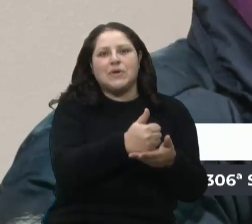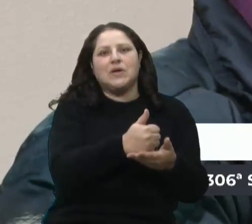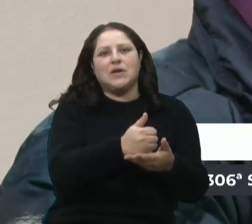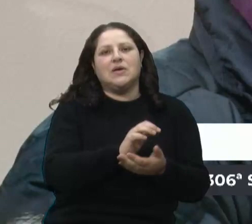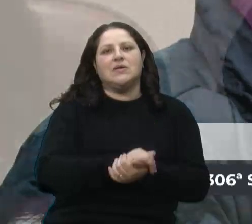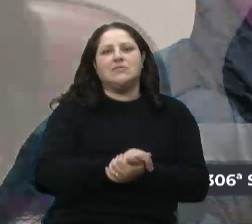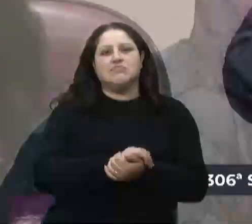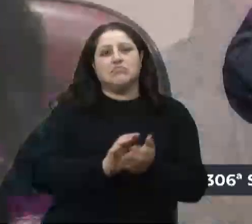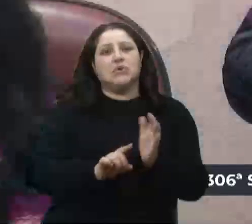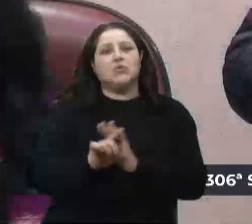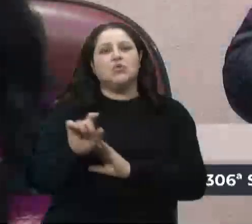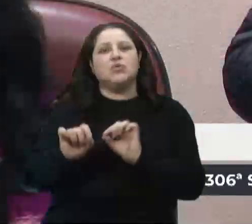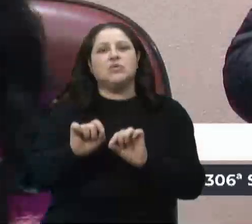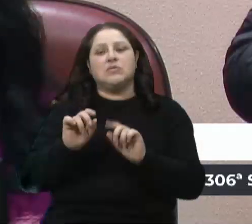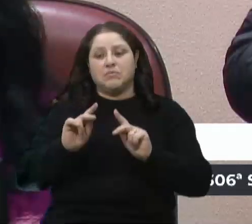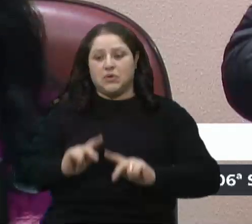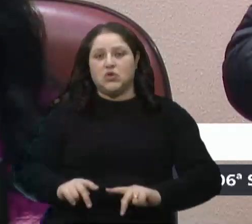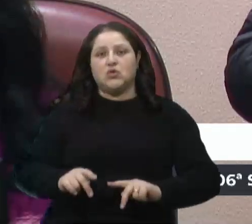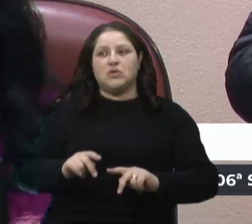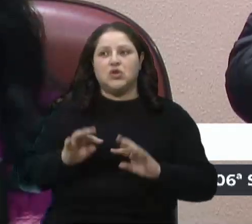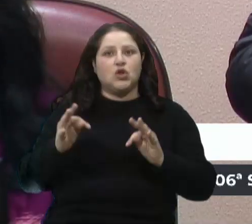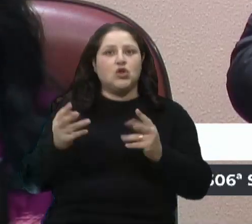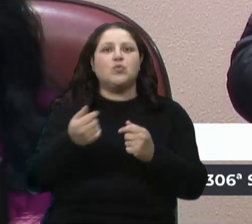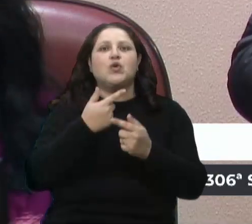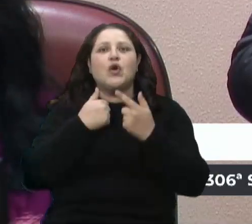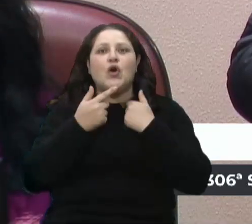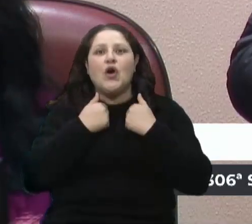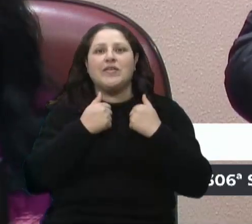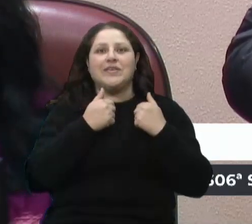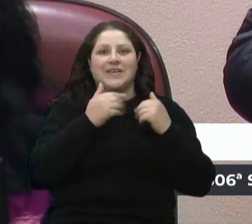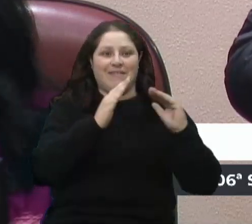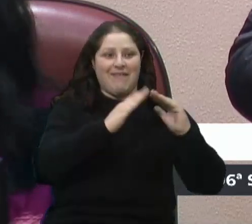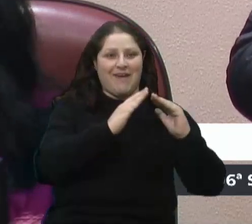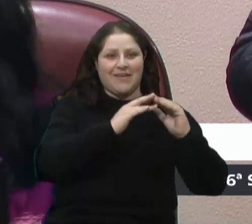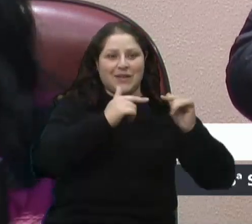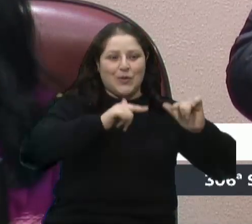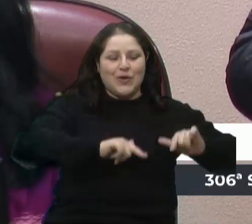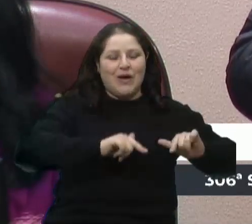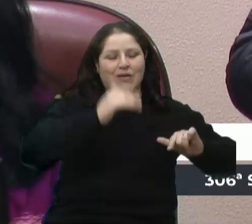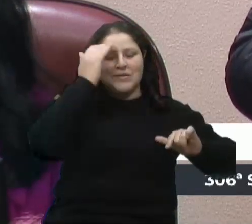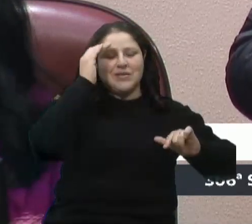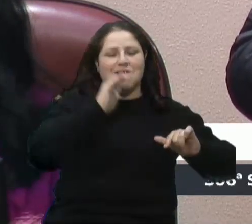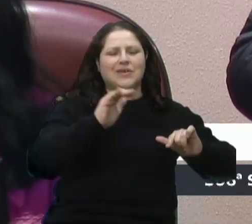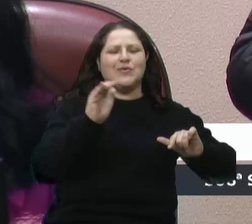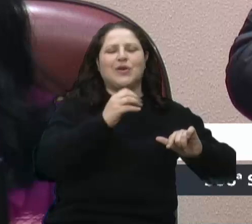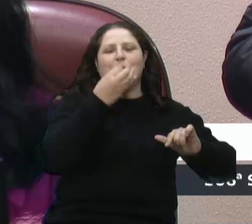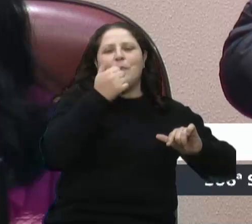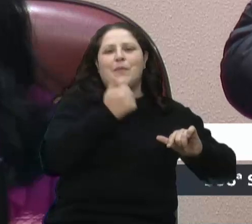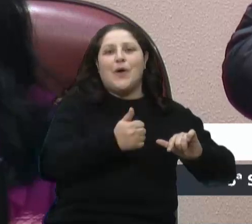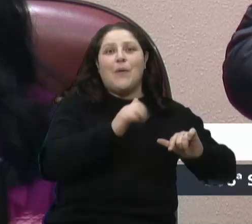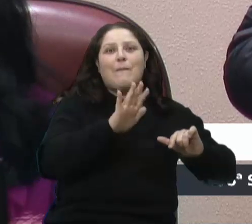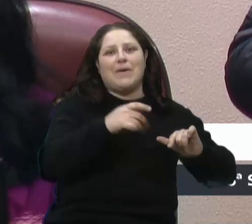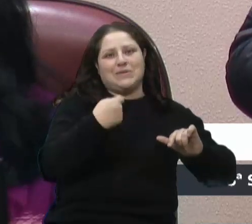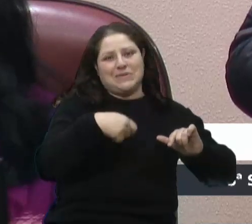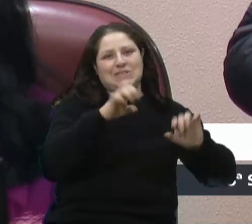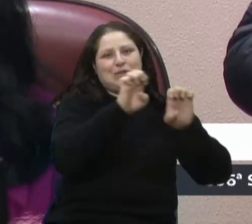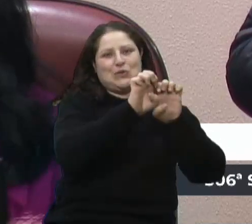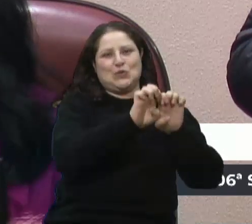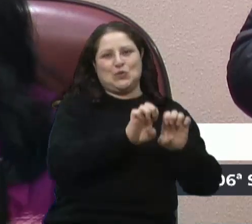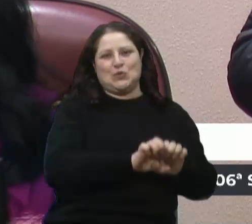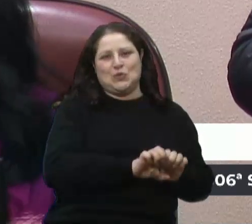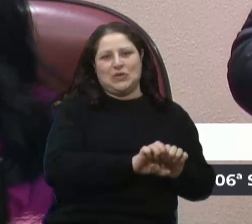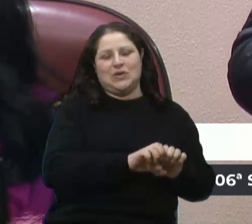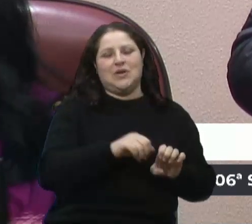demorar né num lugar tão tranquilo tão bom só que tem que estar estruturado o interior É ótimo É maravilhoso a gente faz